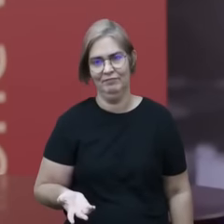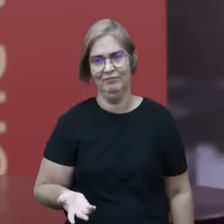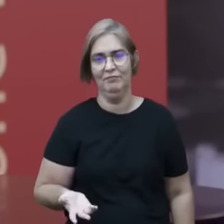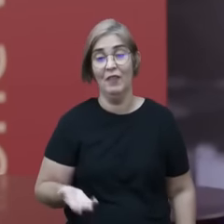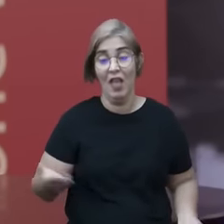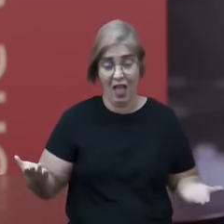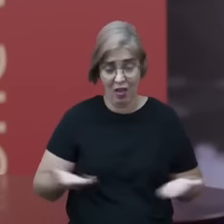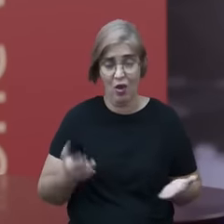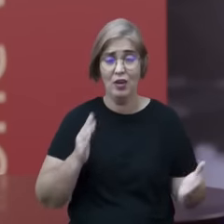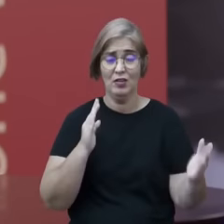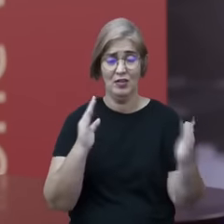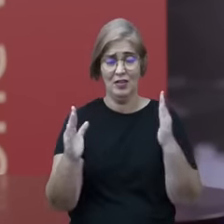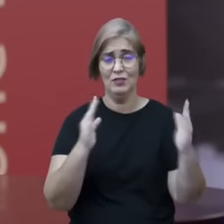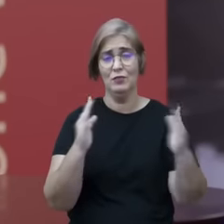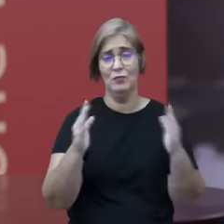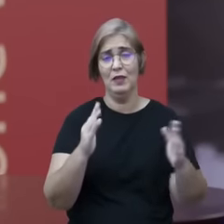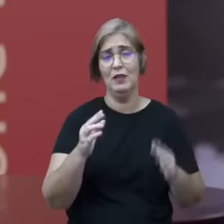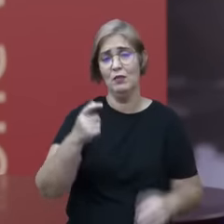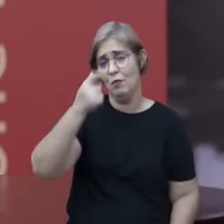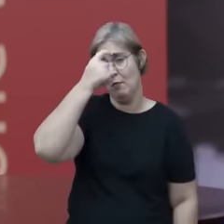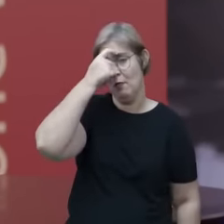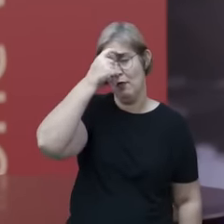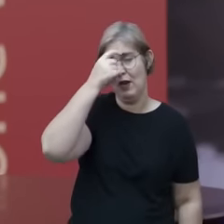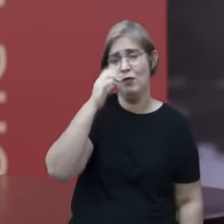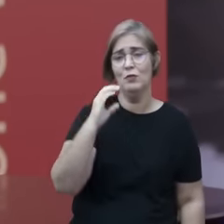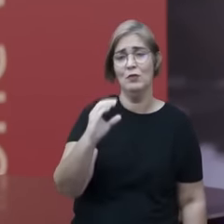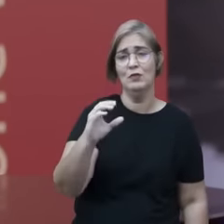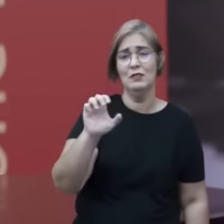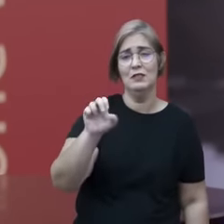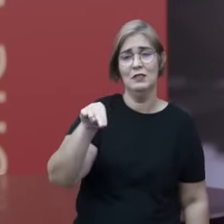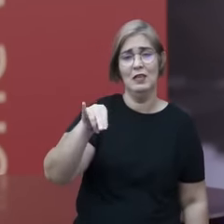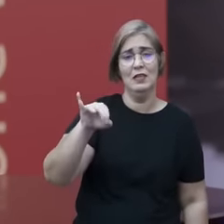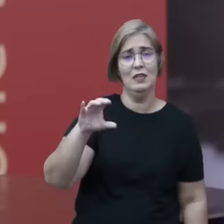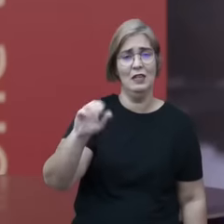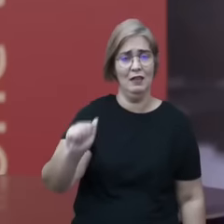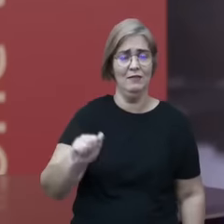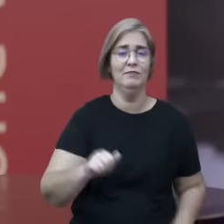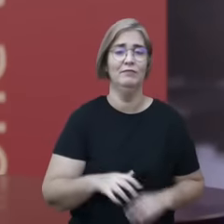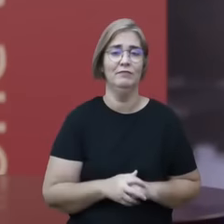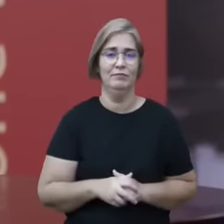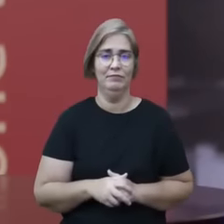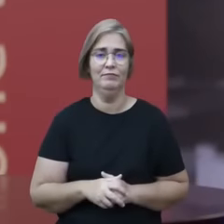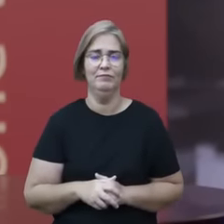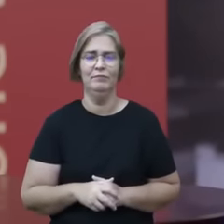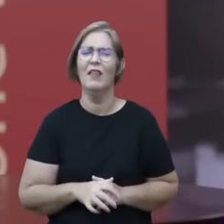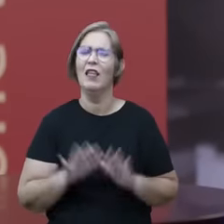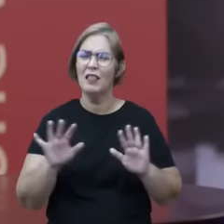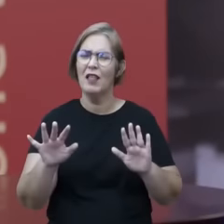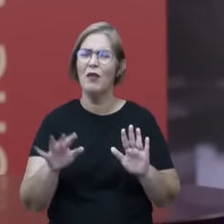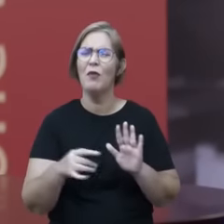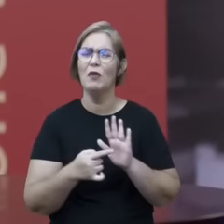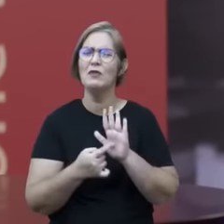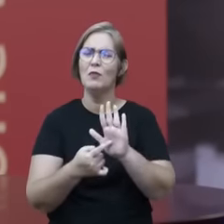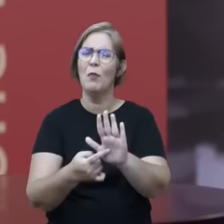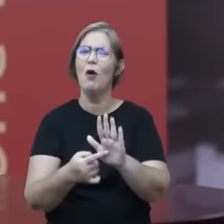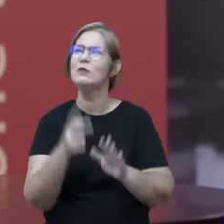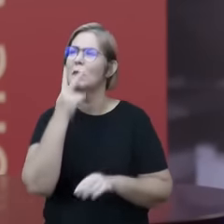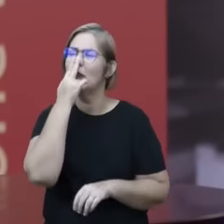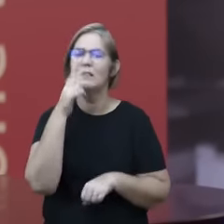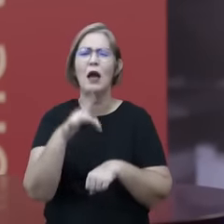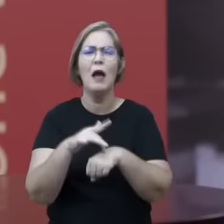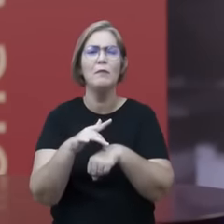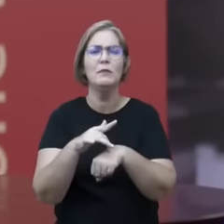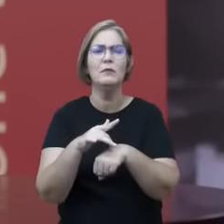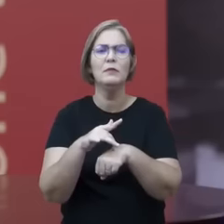de uma razão cínica. Eh, mas então isso nos coloca, o absurdo nos coloca diante